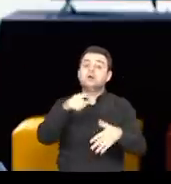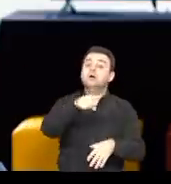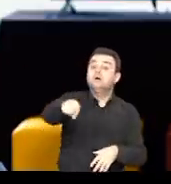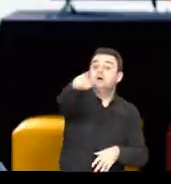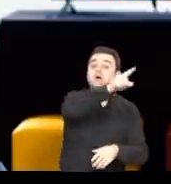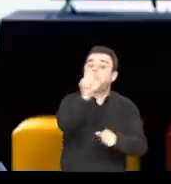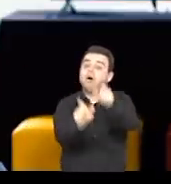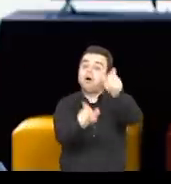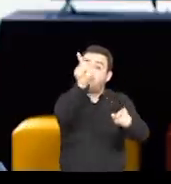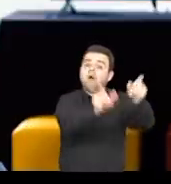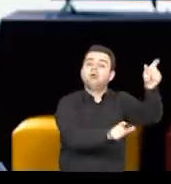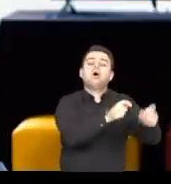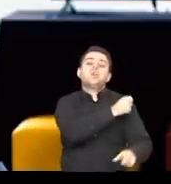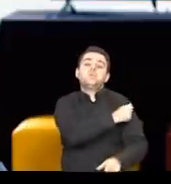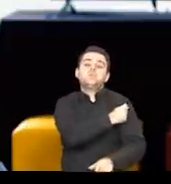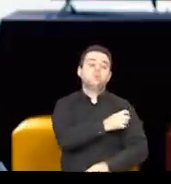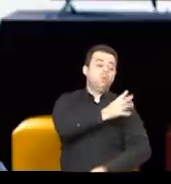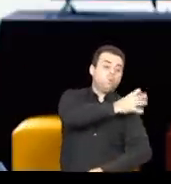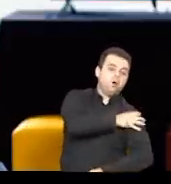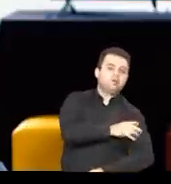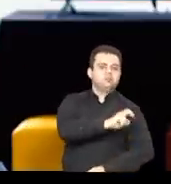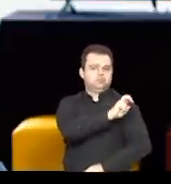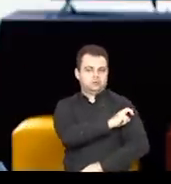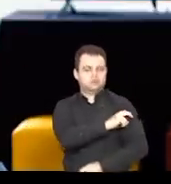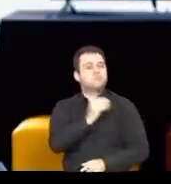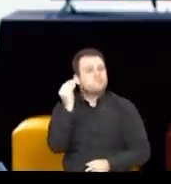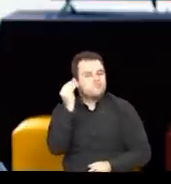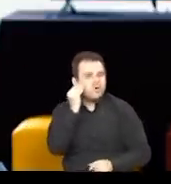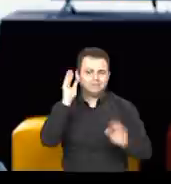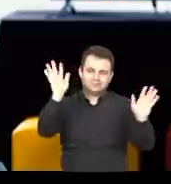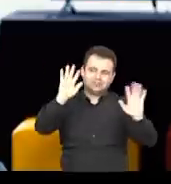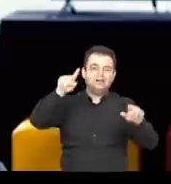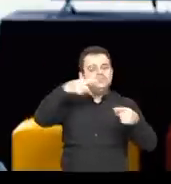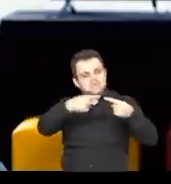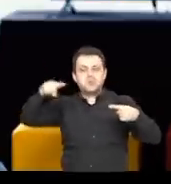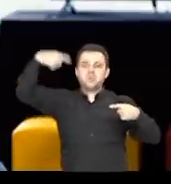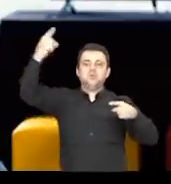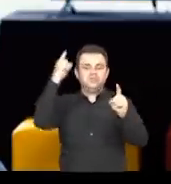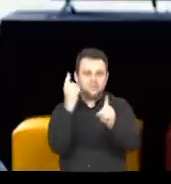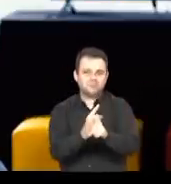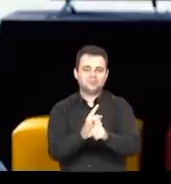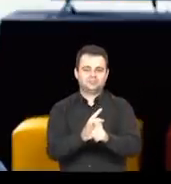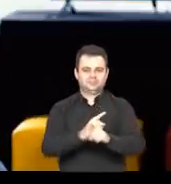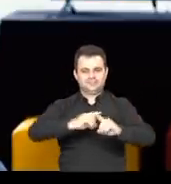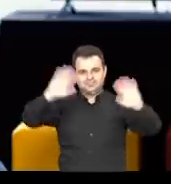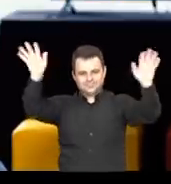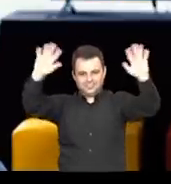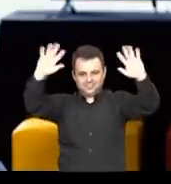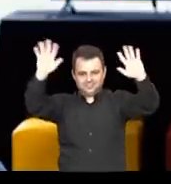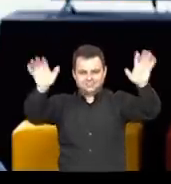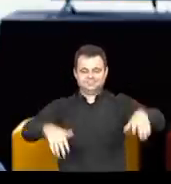4º e do 5º ano. Beijos e até a próxima semana. Tchau!